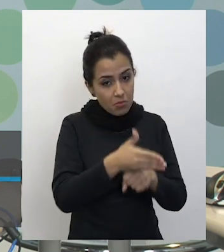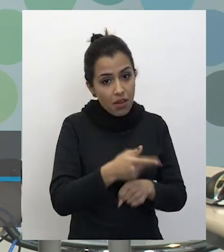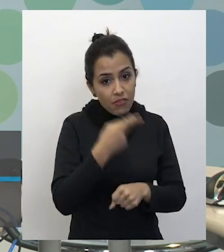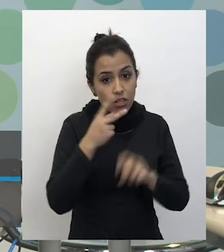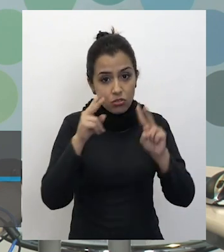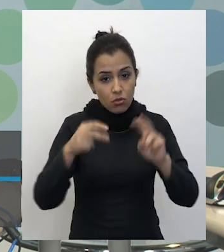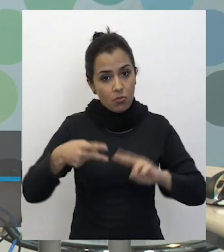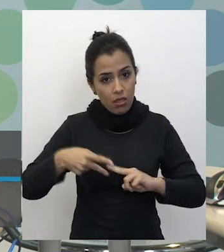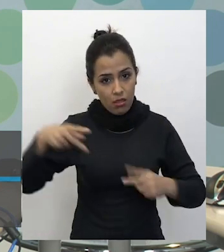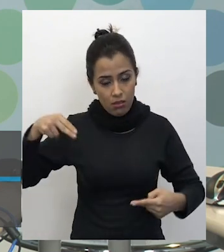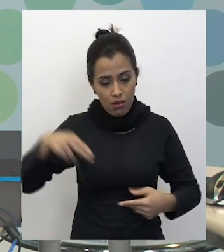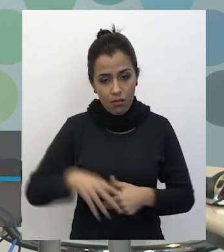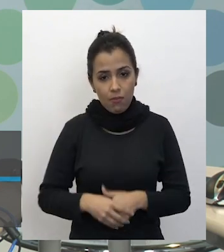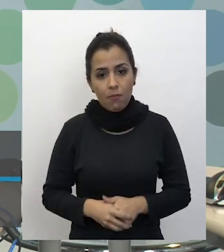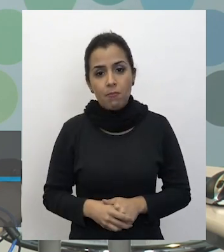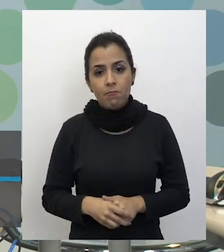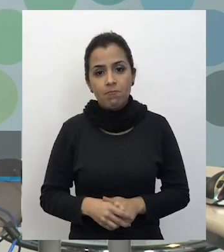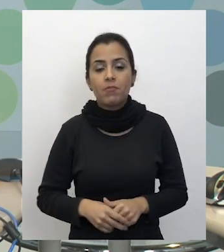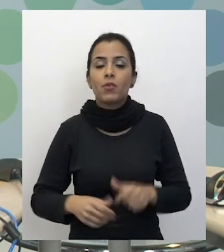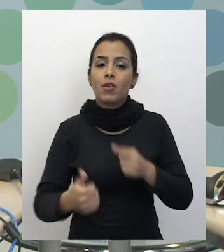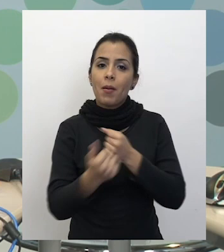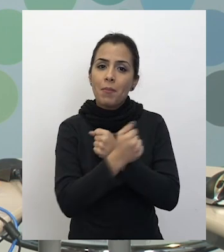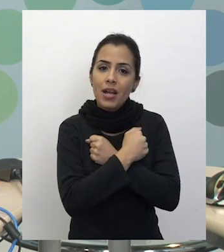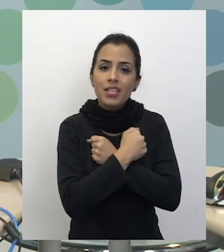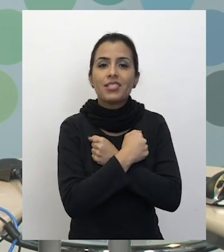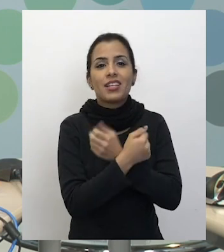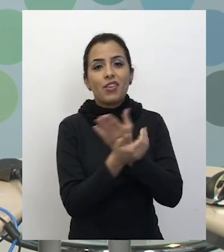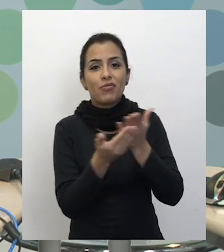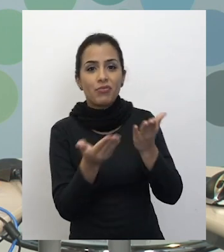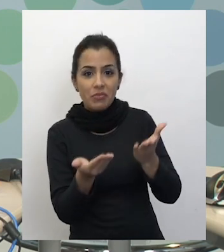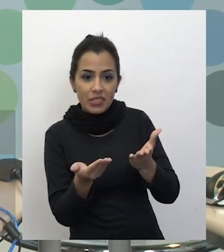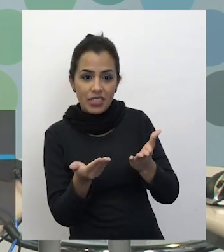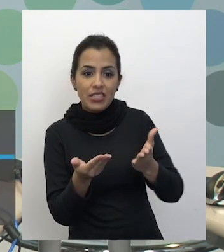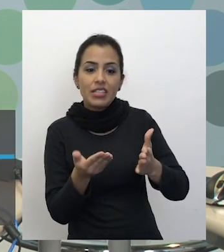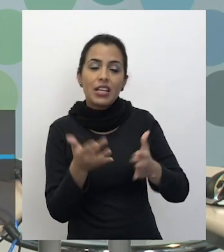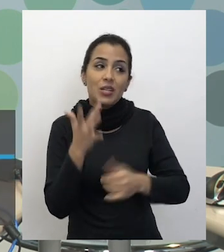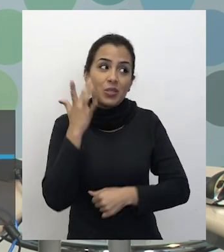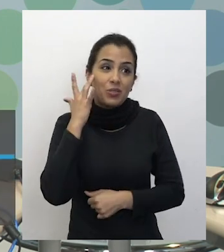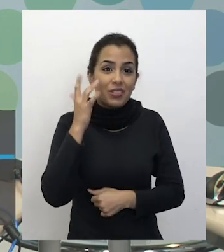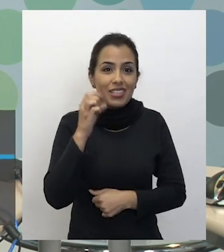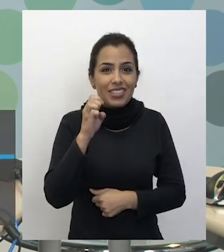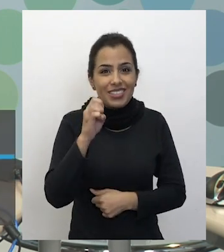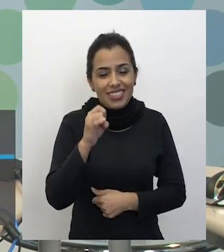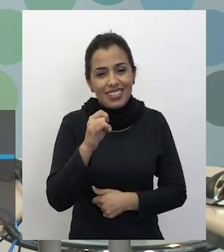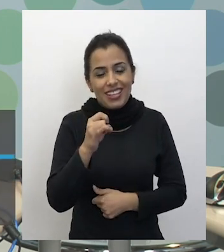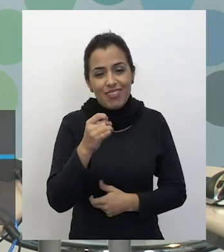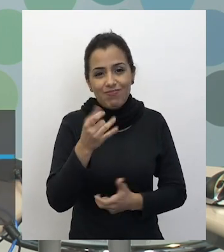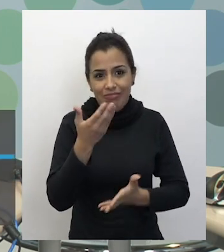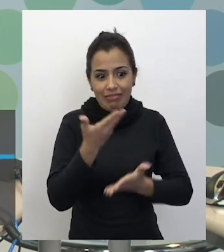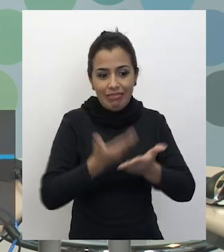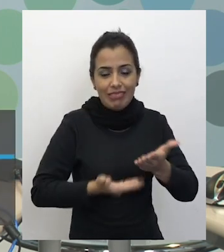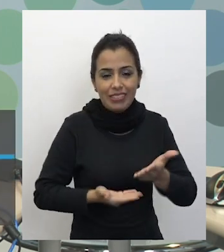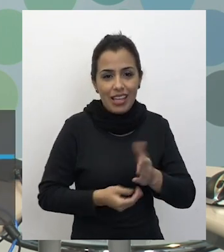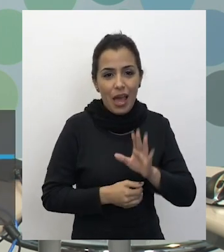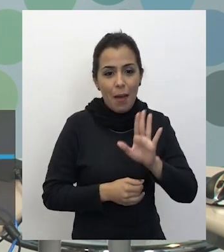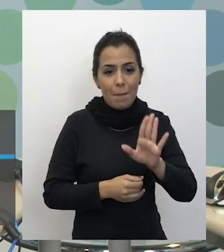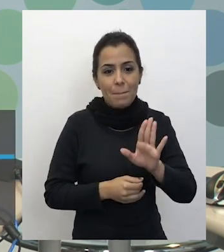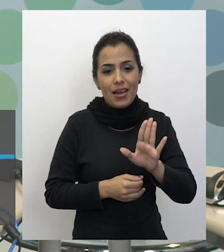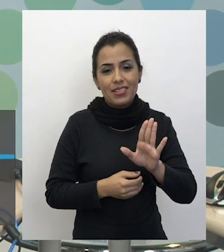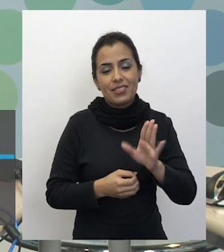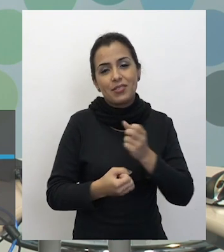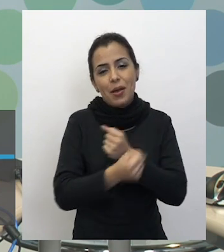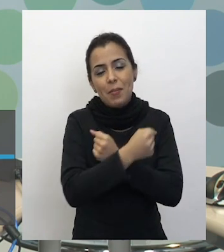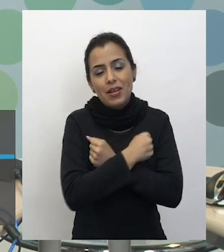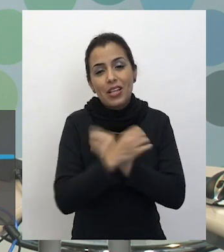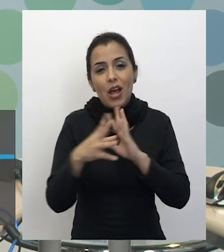DNA. Um abraço aí, não sei se a gente escorregou nessa parte, mas nunca é tarde, um abraço